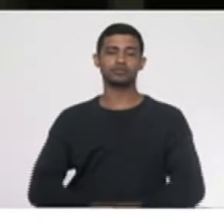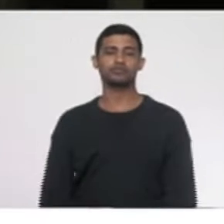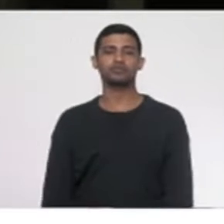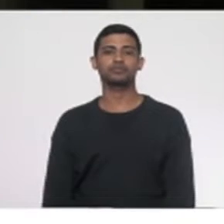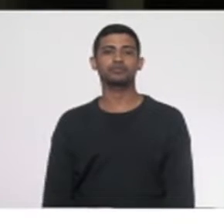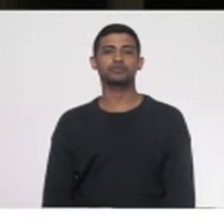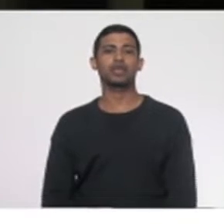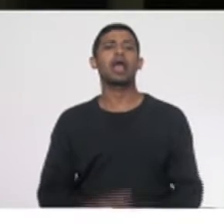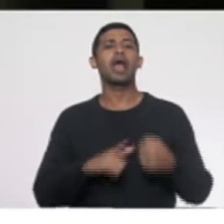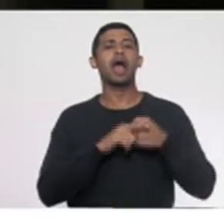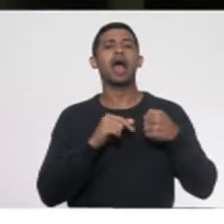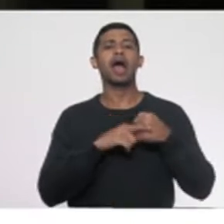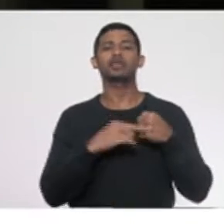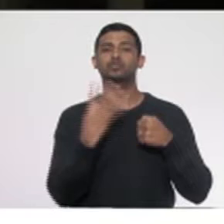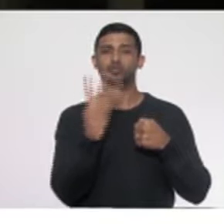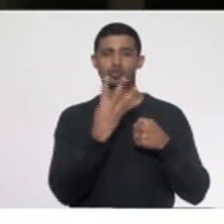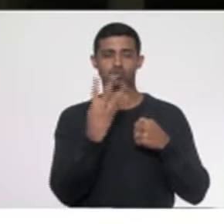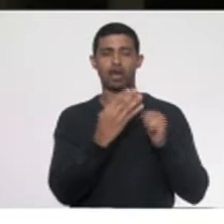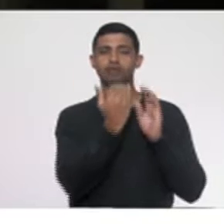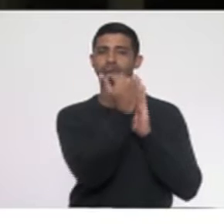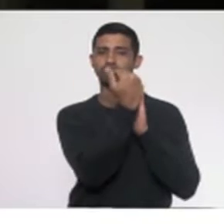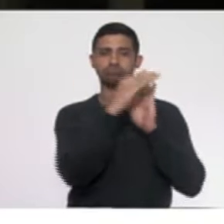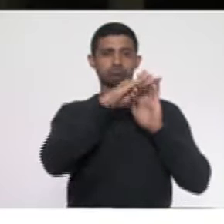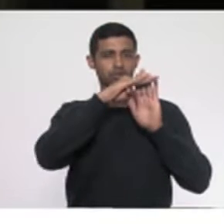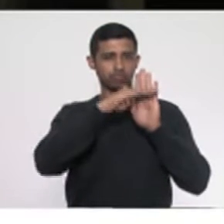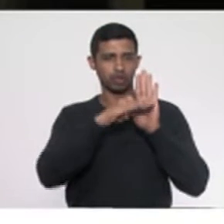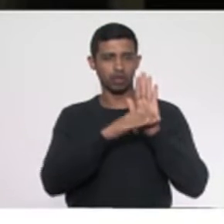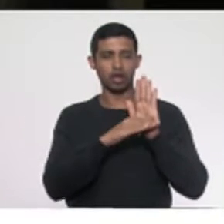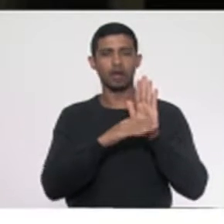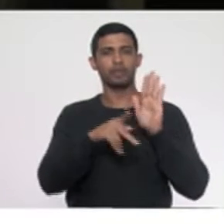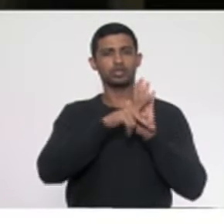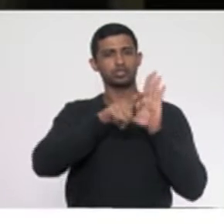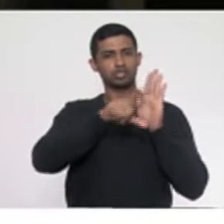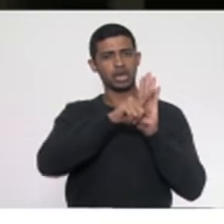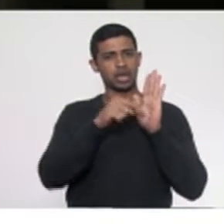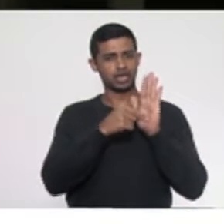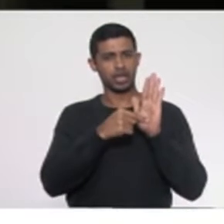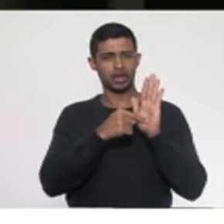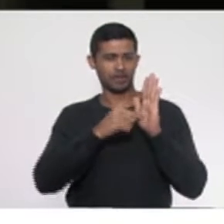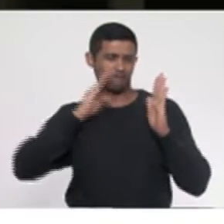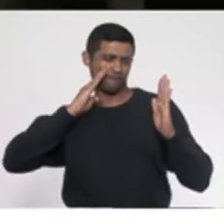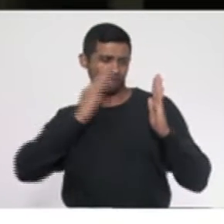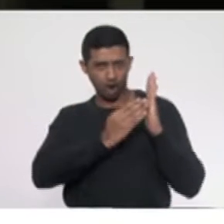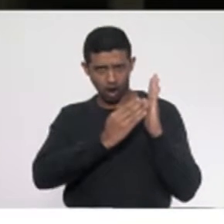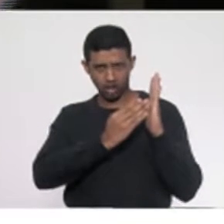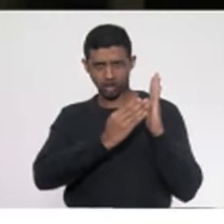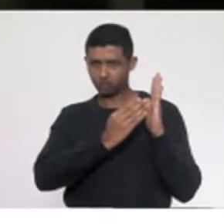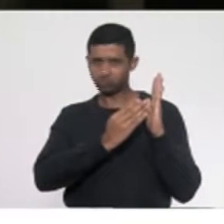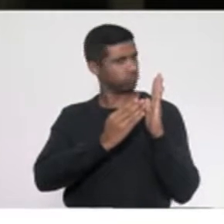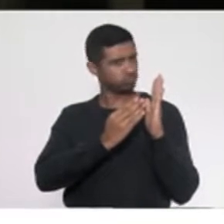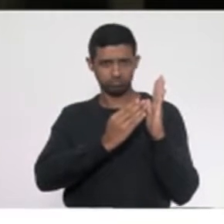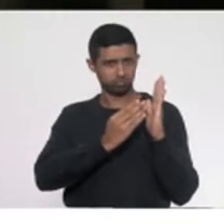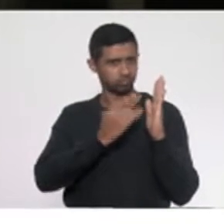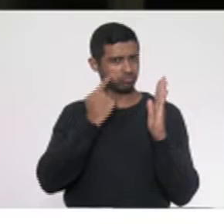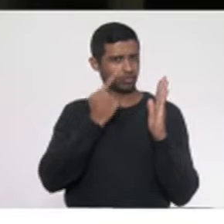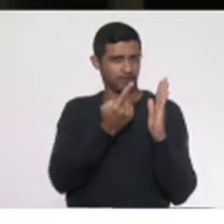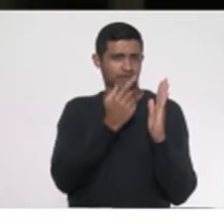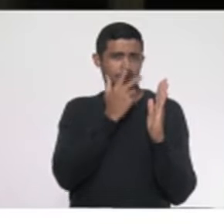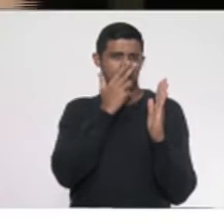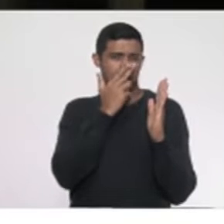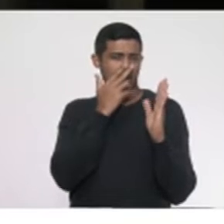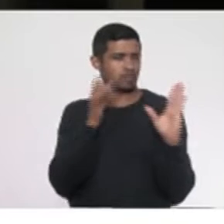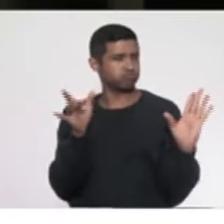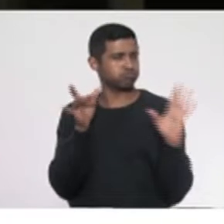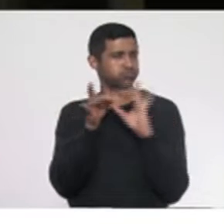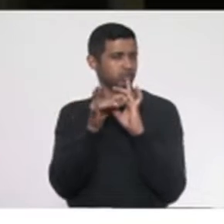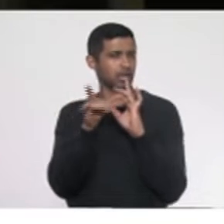O artigo 4º do projeto de lei não está tratando dessa matéria. Então, está pegando uma carona no artigo